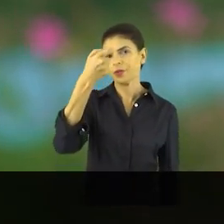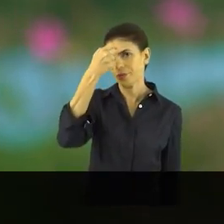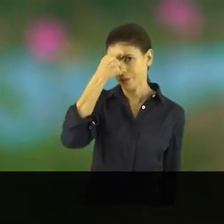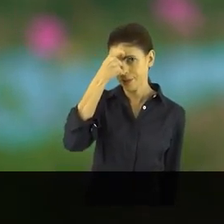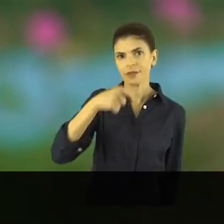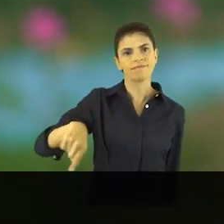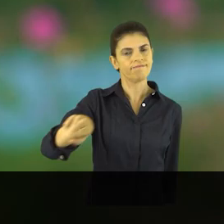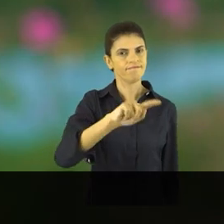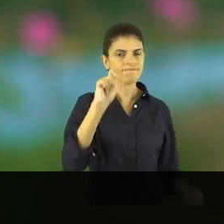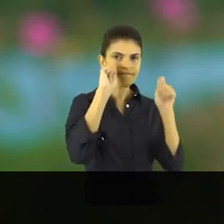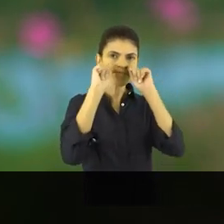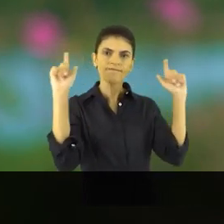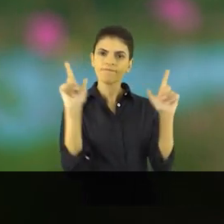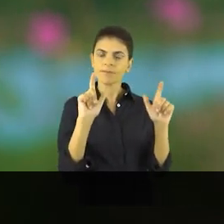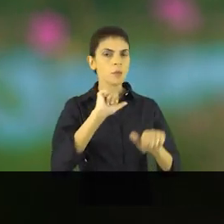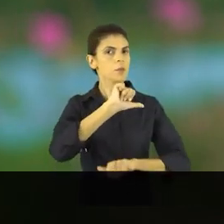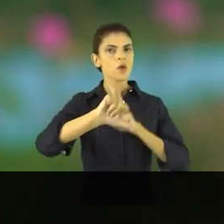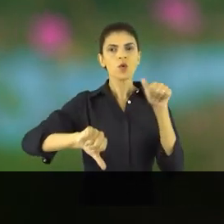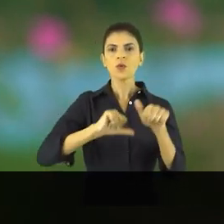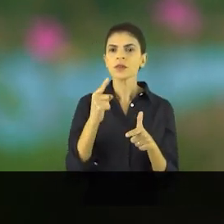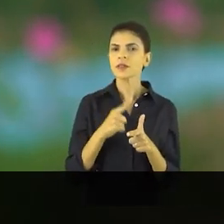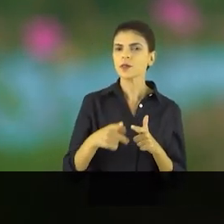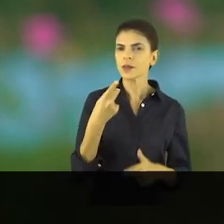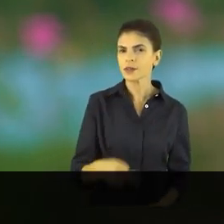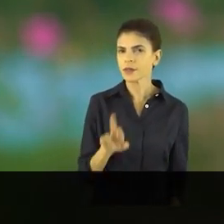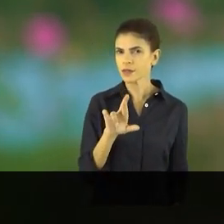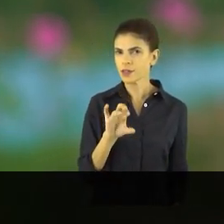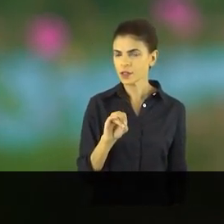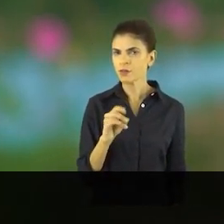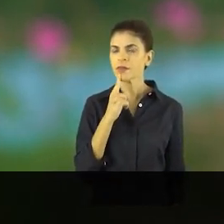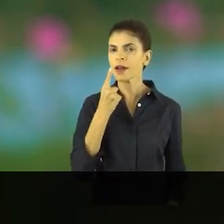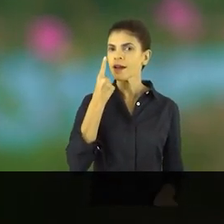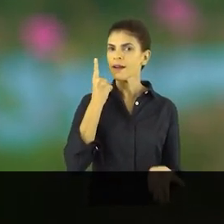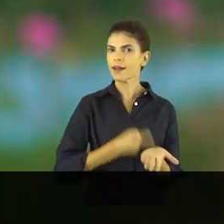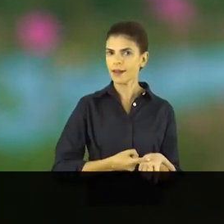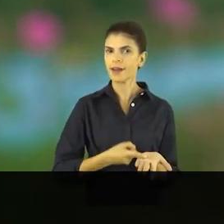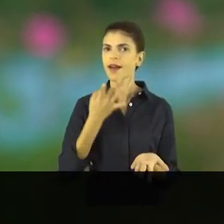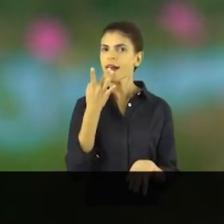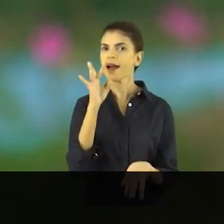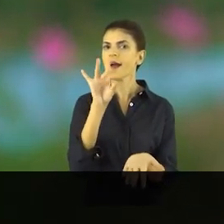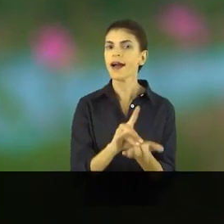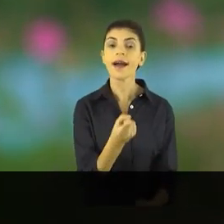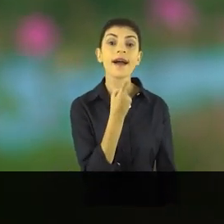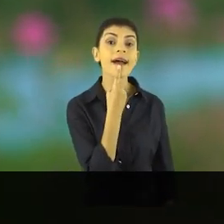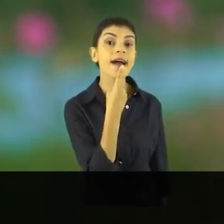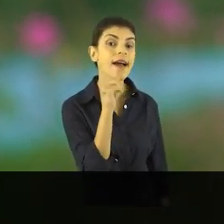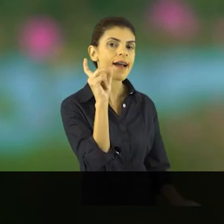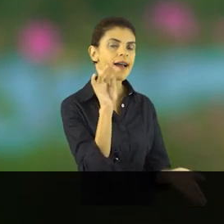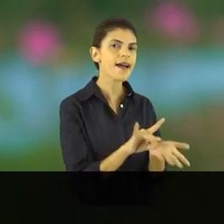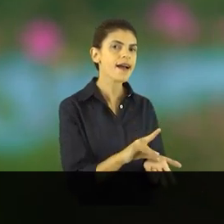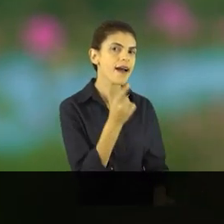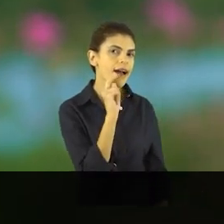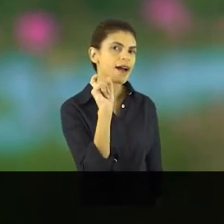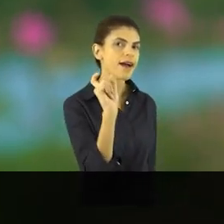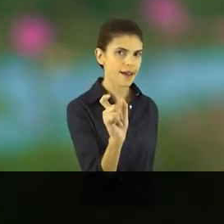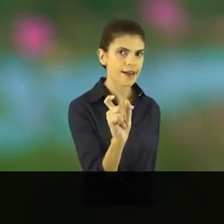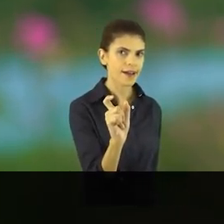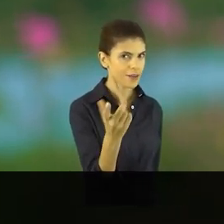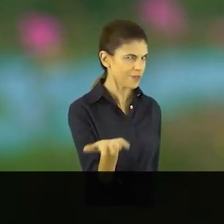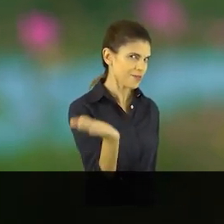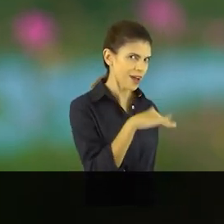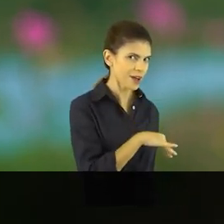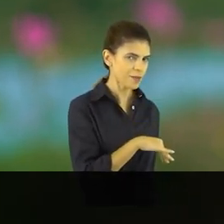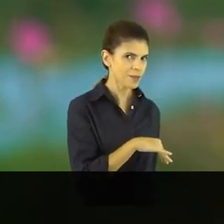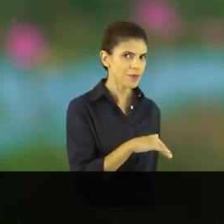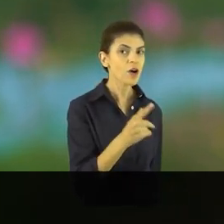piores. Você acredita que na bandaleira toda do Cabral tinha algum amigo e colaborador que era santo?